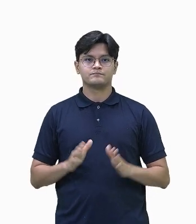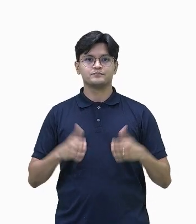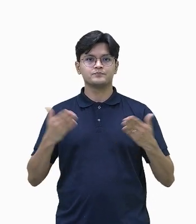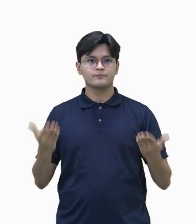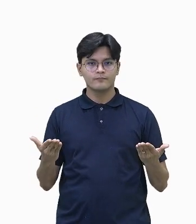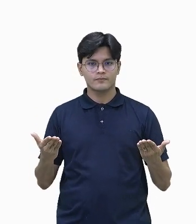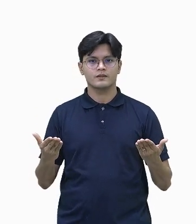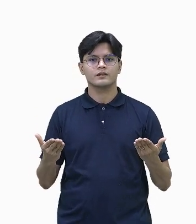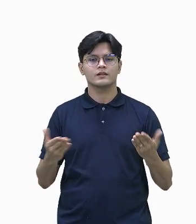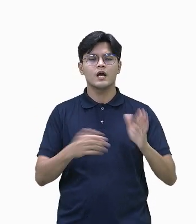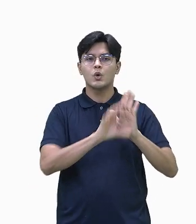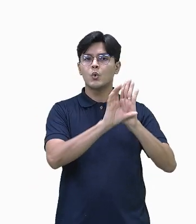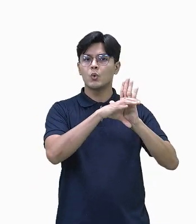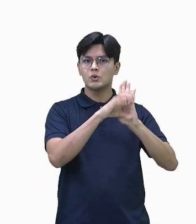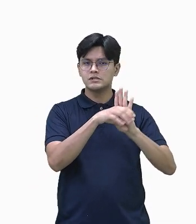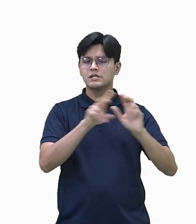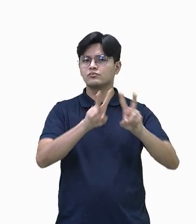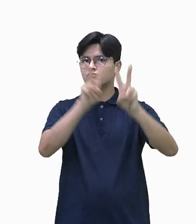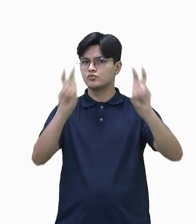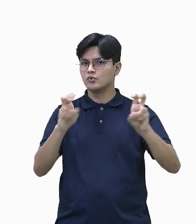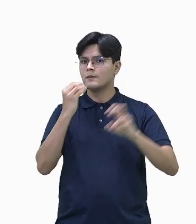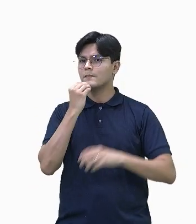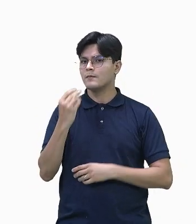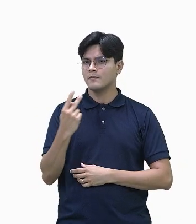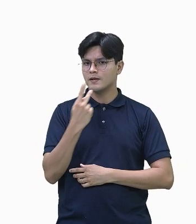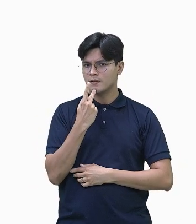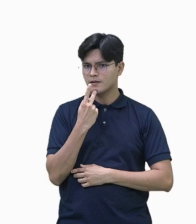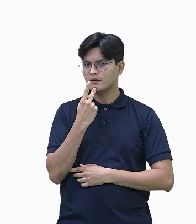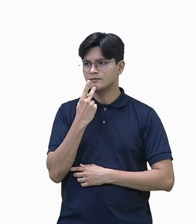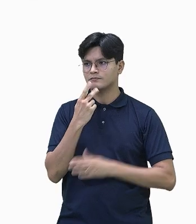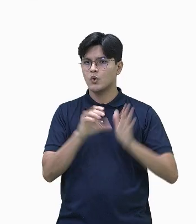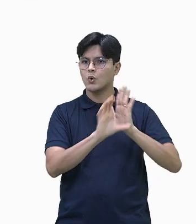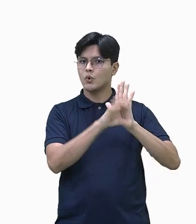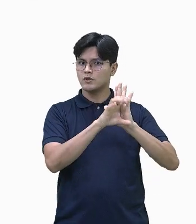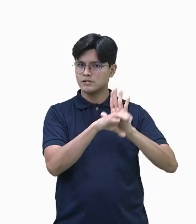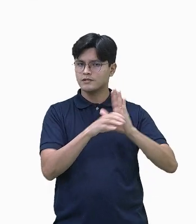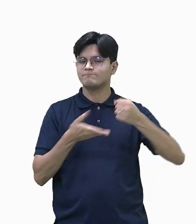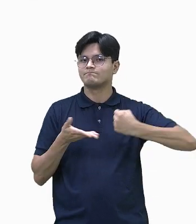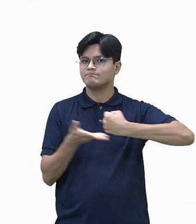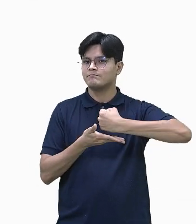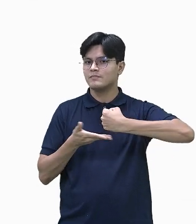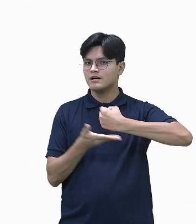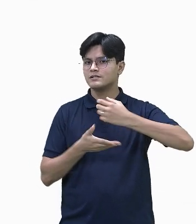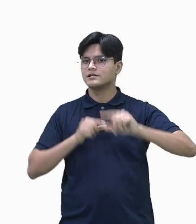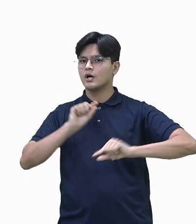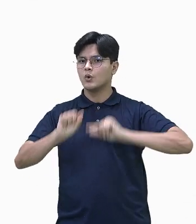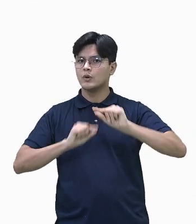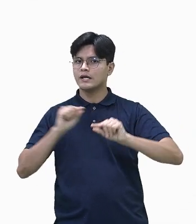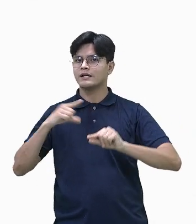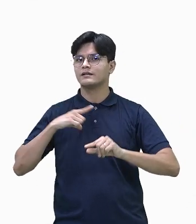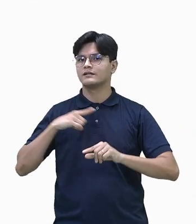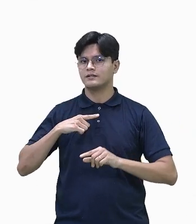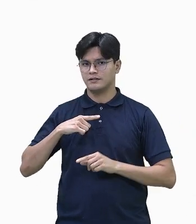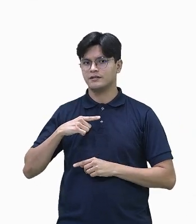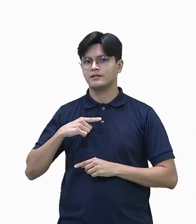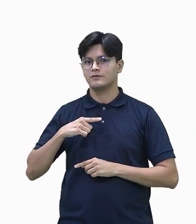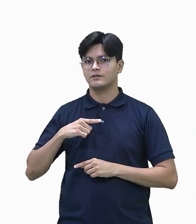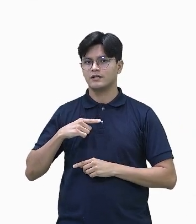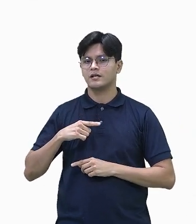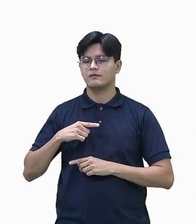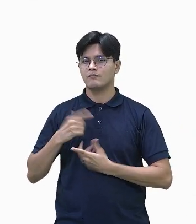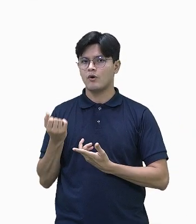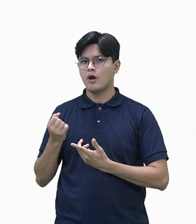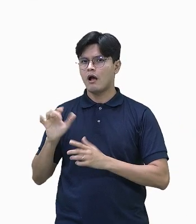definição clássica de probabilidade básica, né? Temos aí, então, casos favoráveis dividido pelos